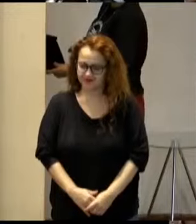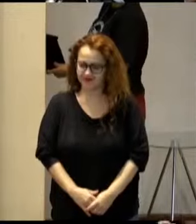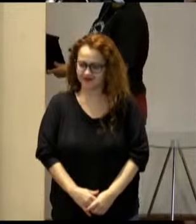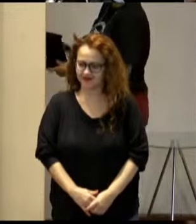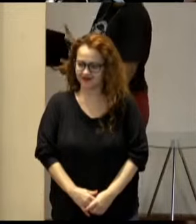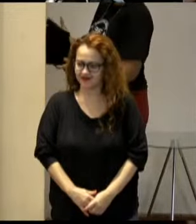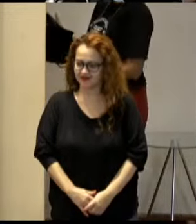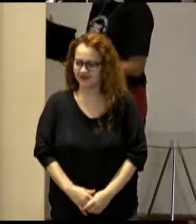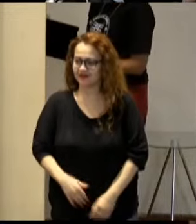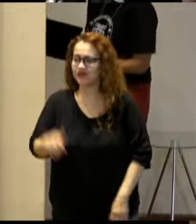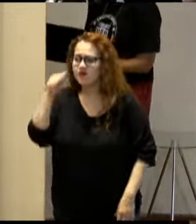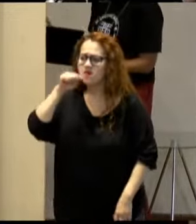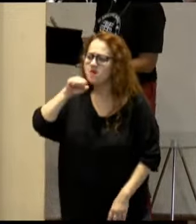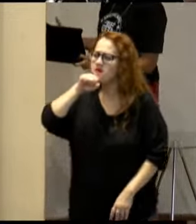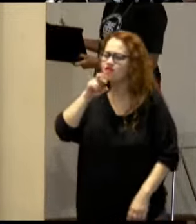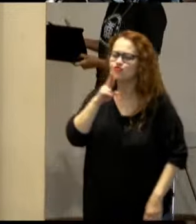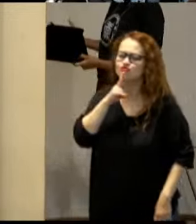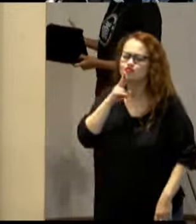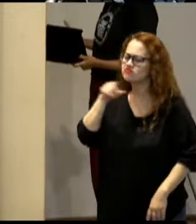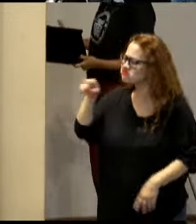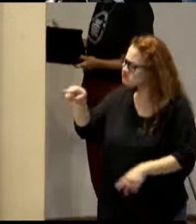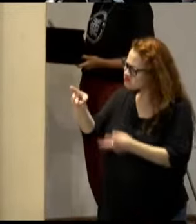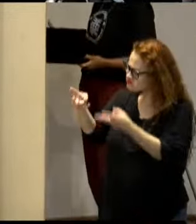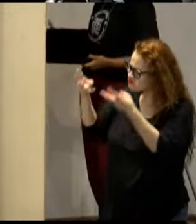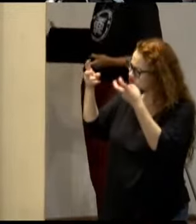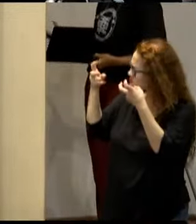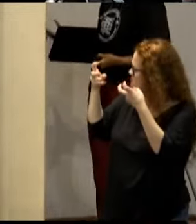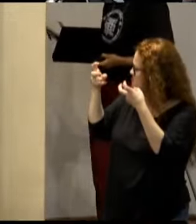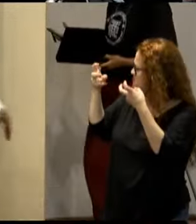Ô, mãe, eu não sei se tu percebeu.